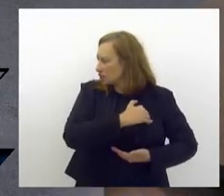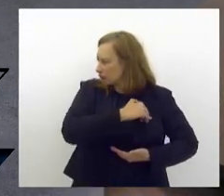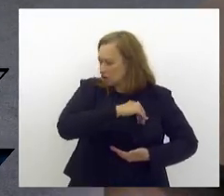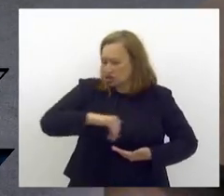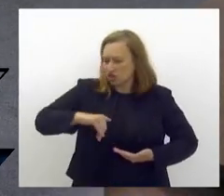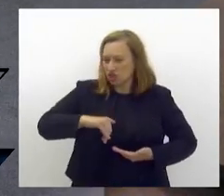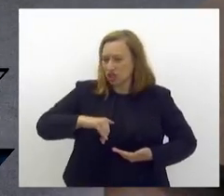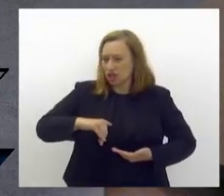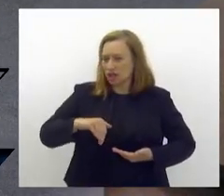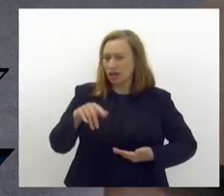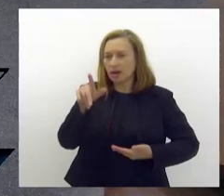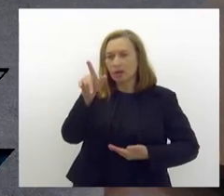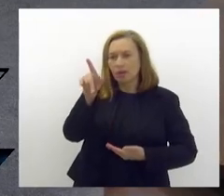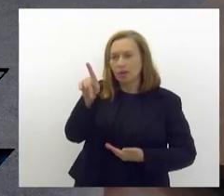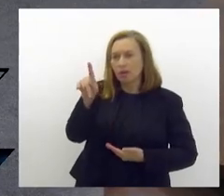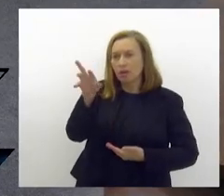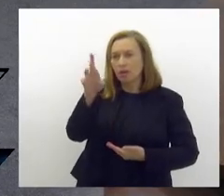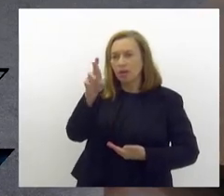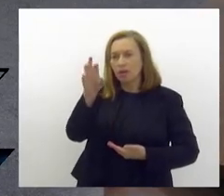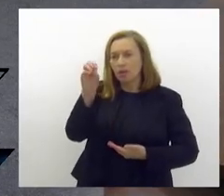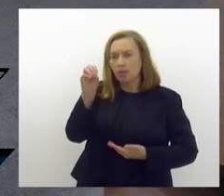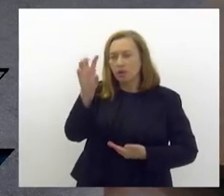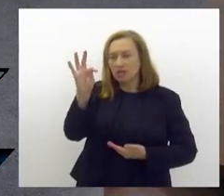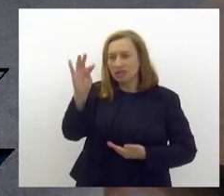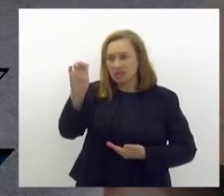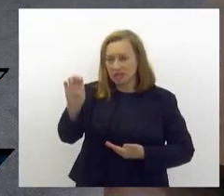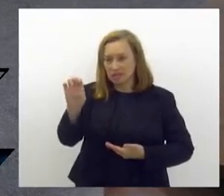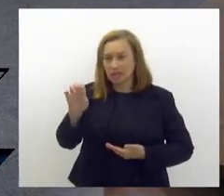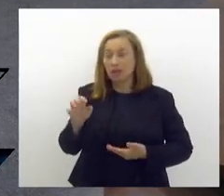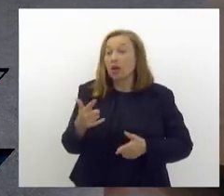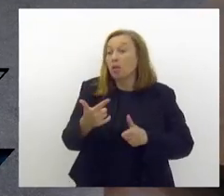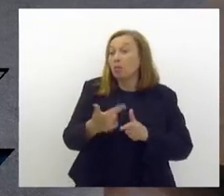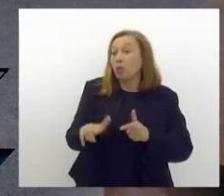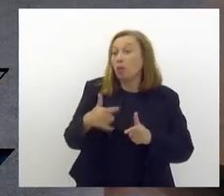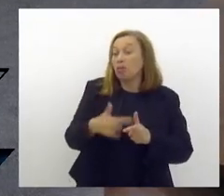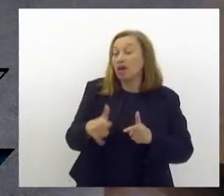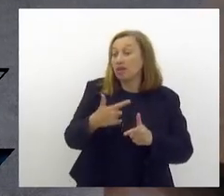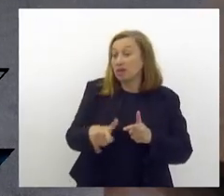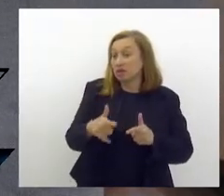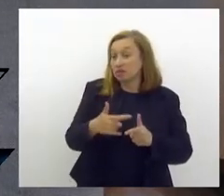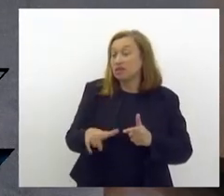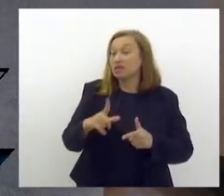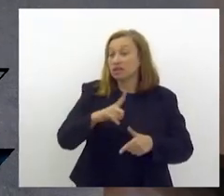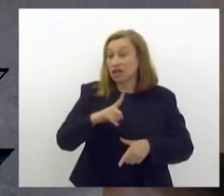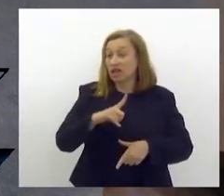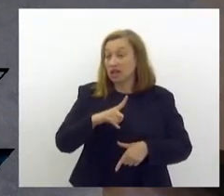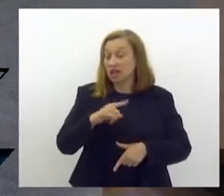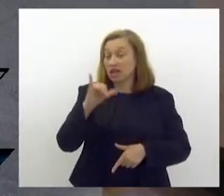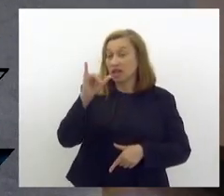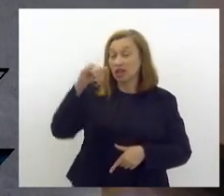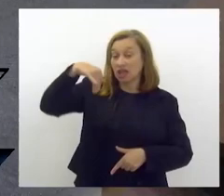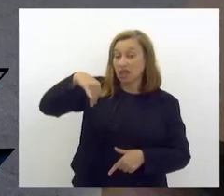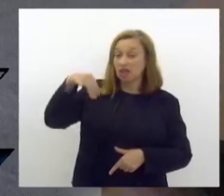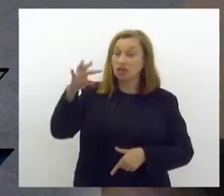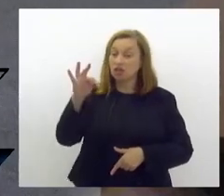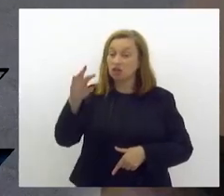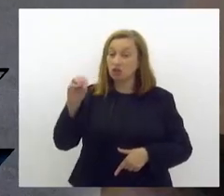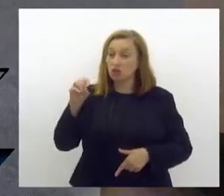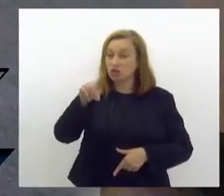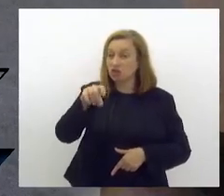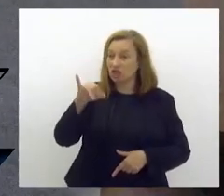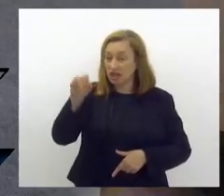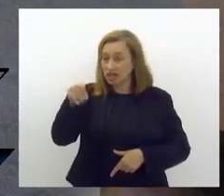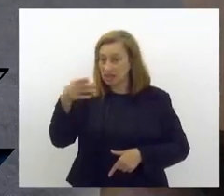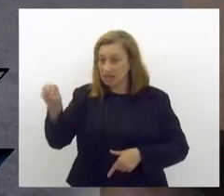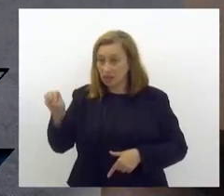implante gera problemas de intoxicação, porque os materiais, muitas vezes, não é informado devidamente